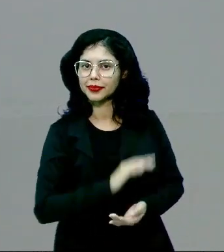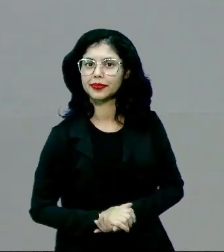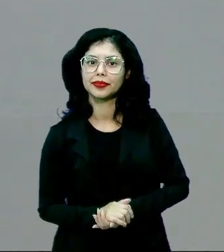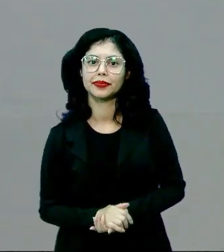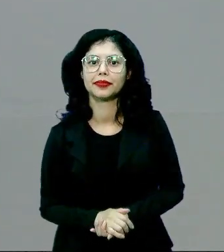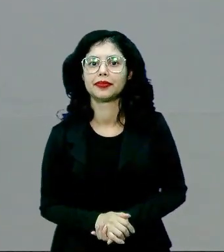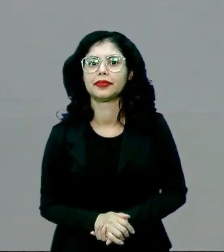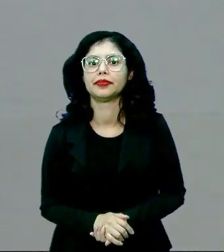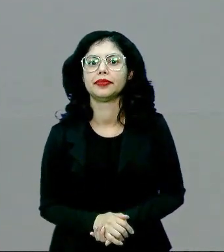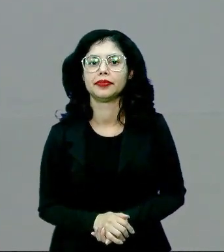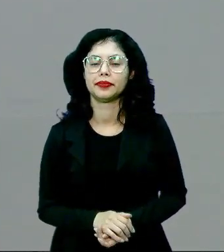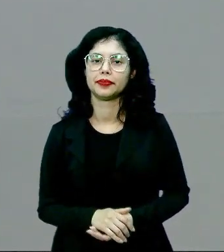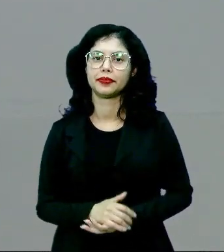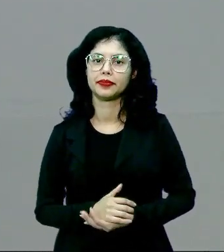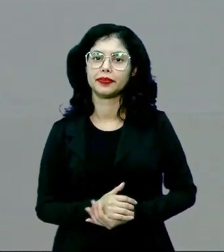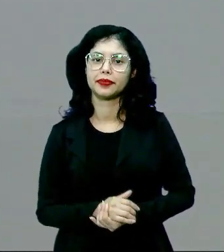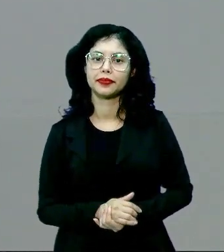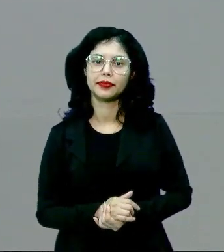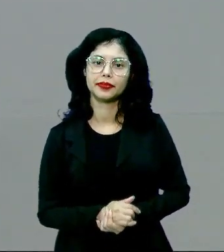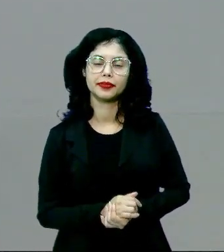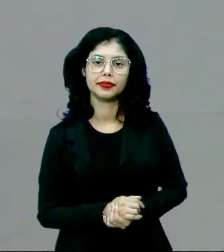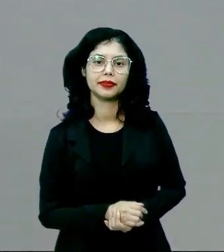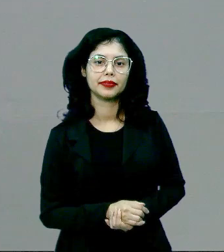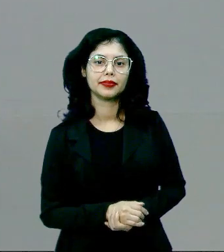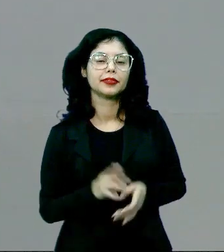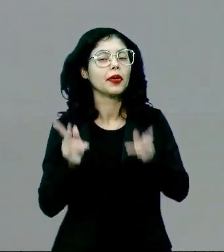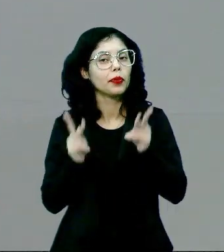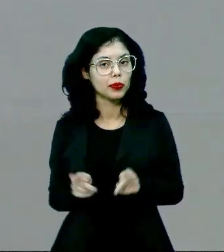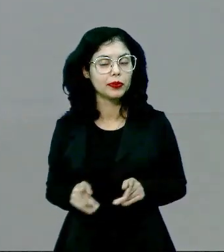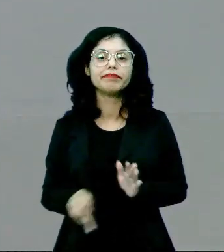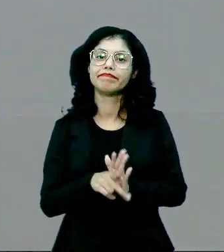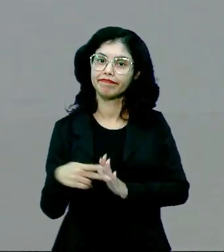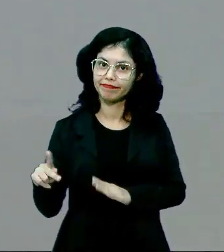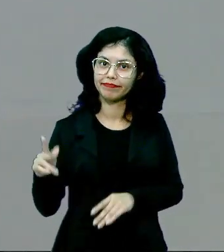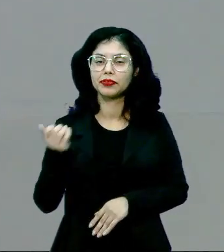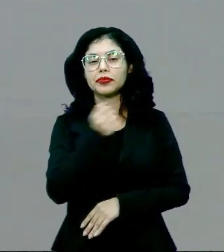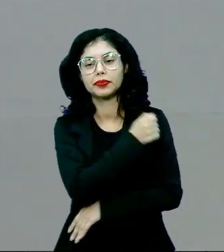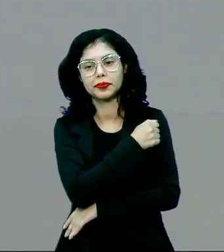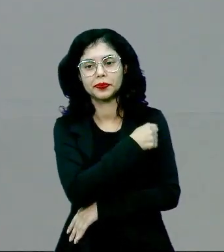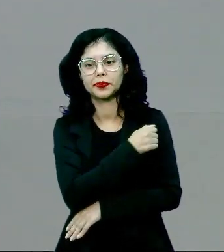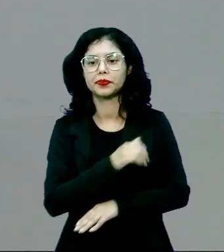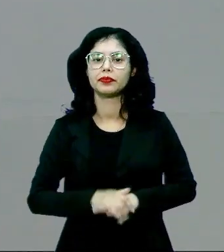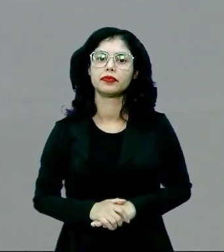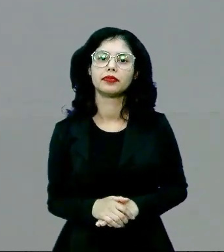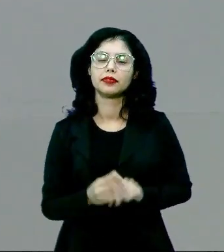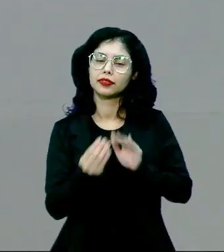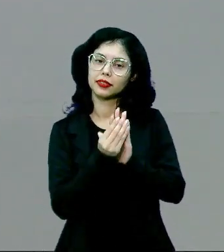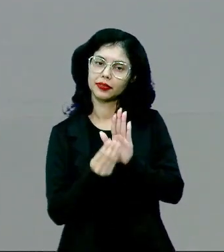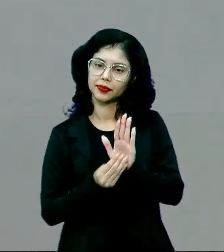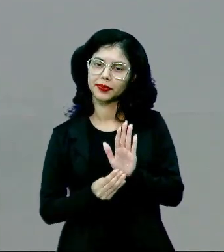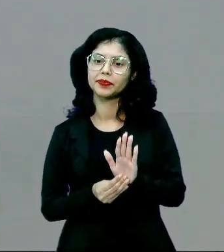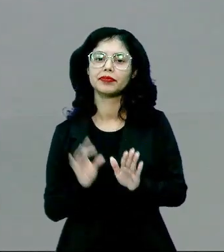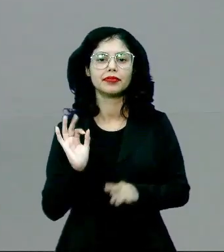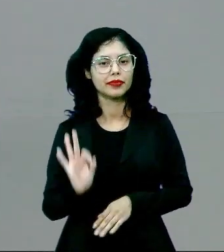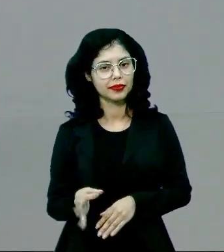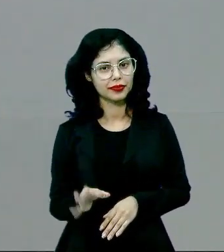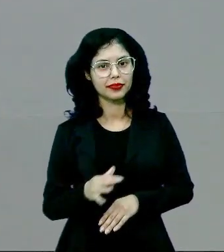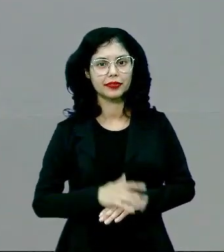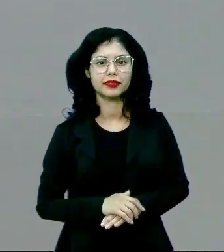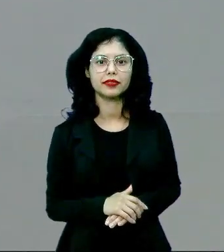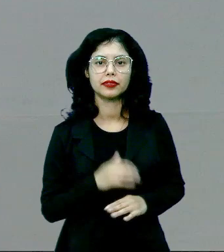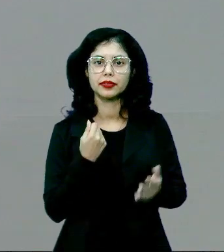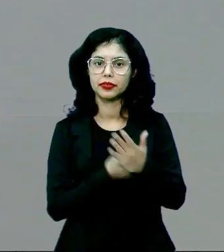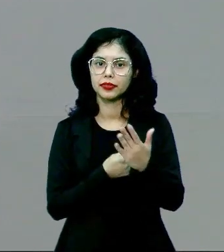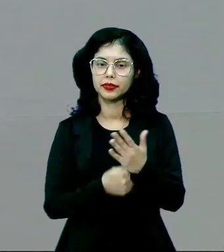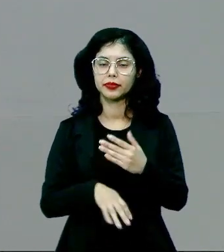então que diz né não tocante aí do comportamento dele então isso era fato relevante né que é